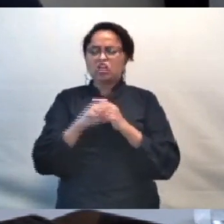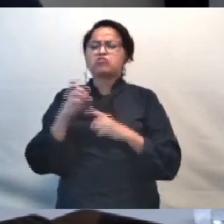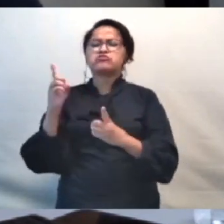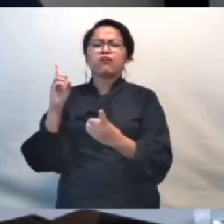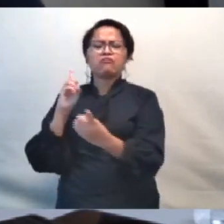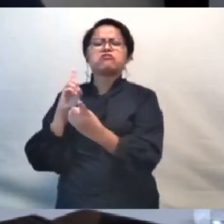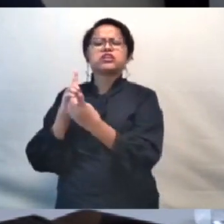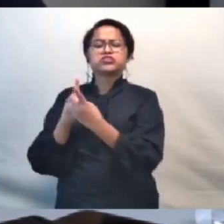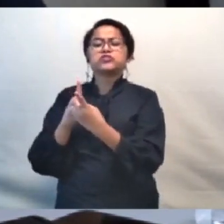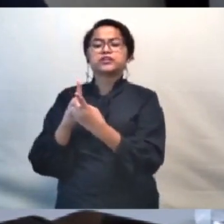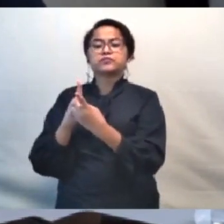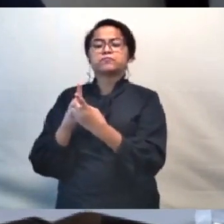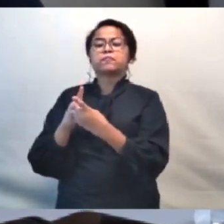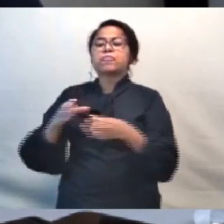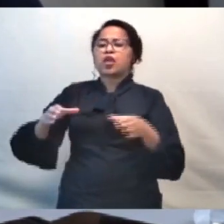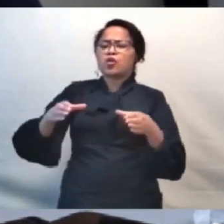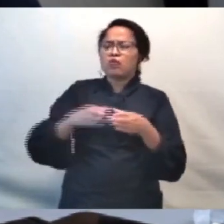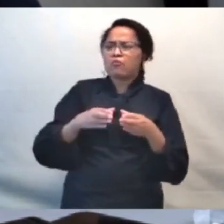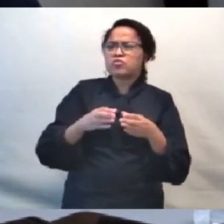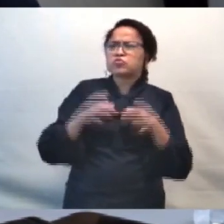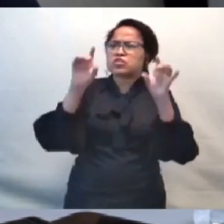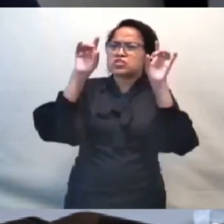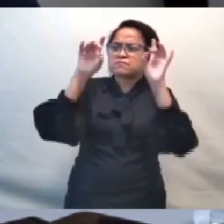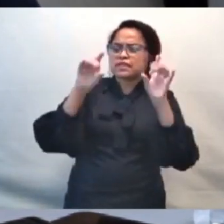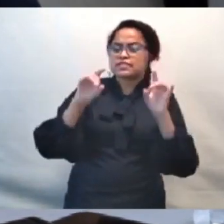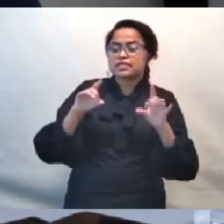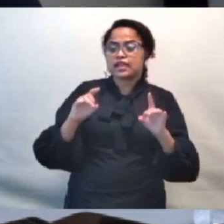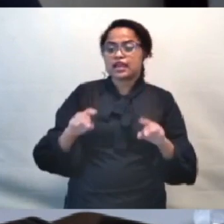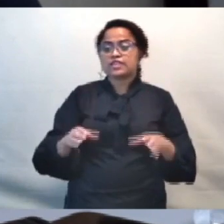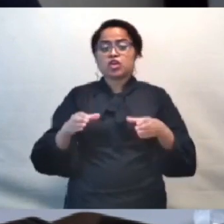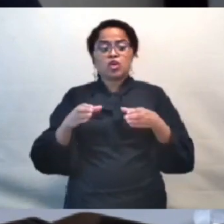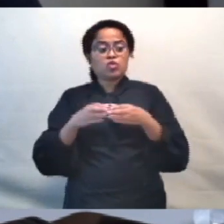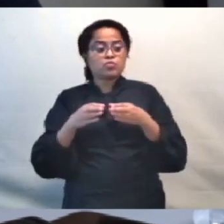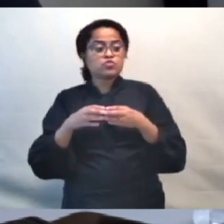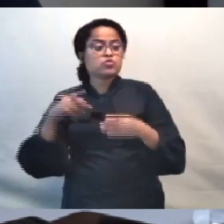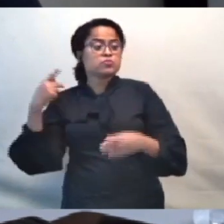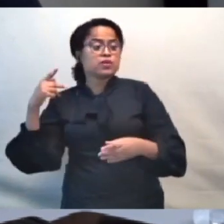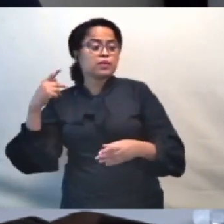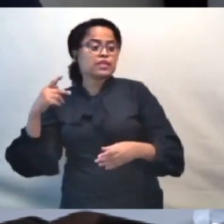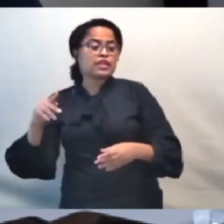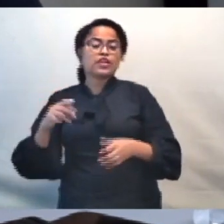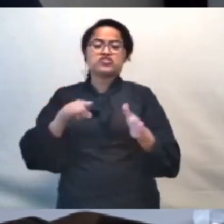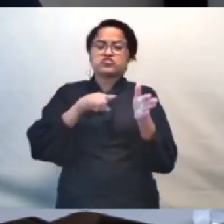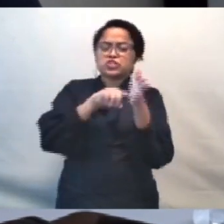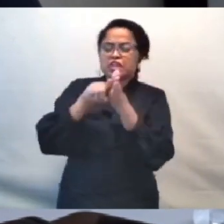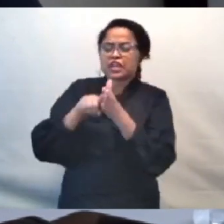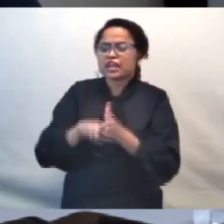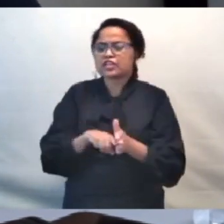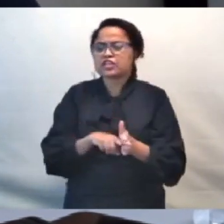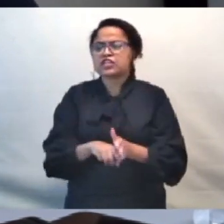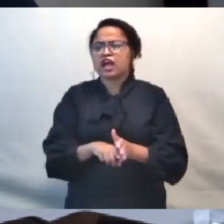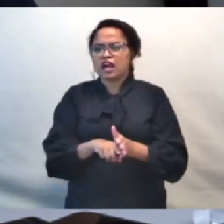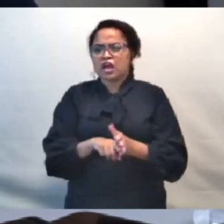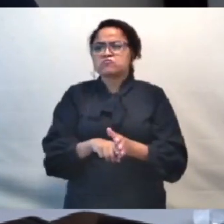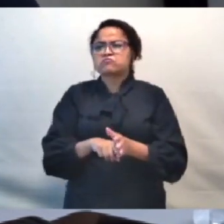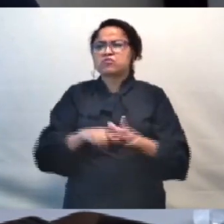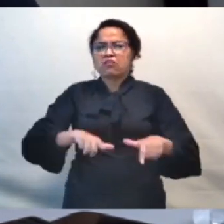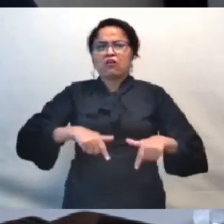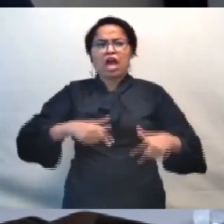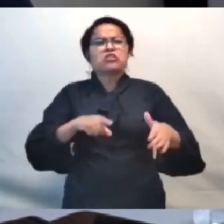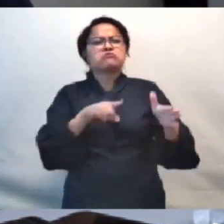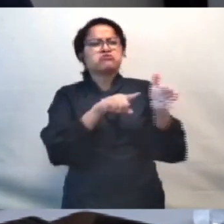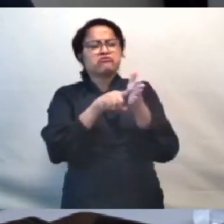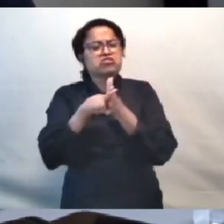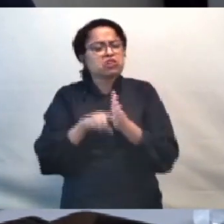comissões especiais, comissões parlamentares de inquérito, atos de fiscalização. Então, tudo isso vai seguir aqui com